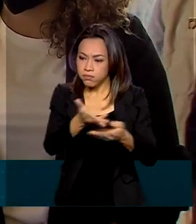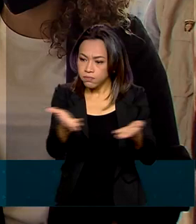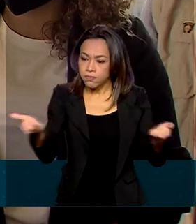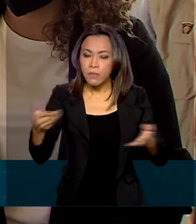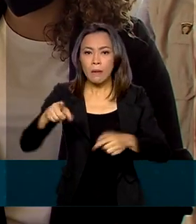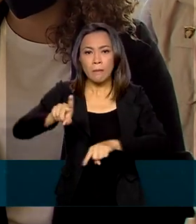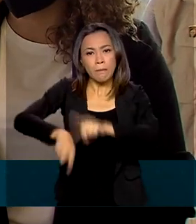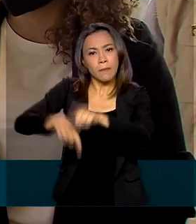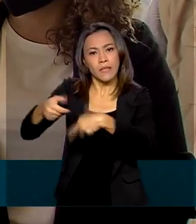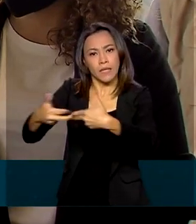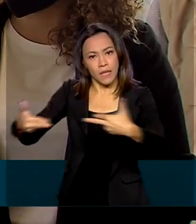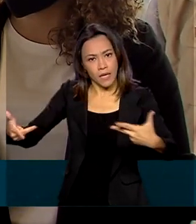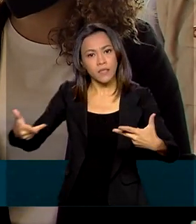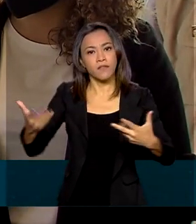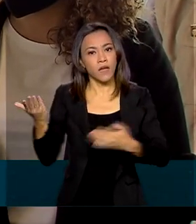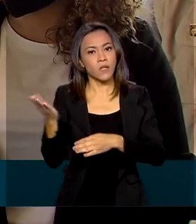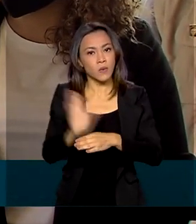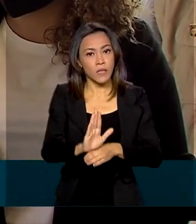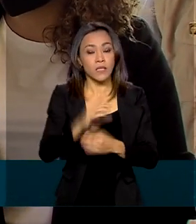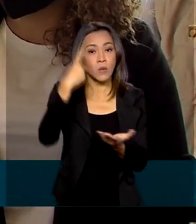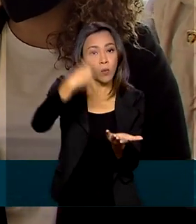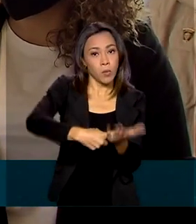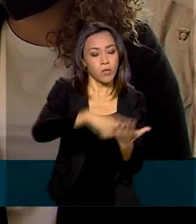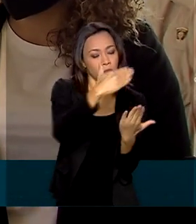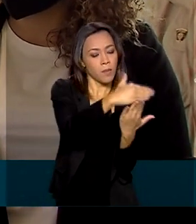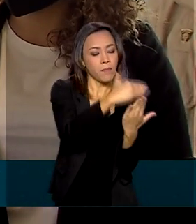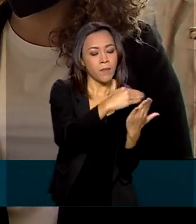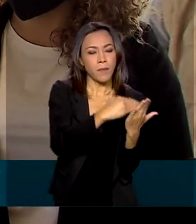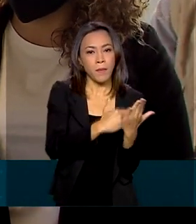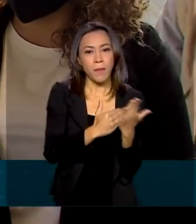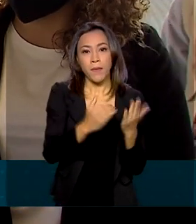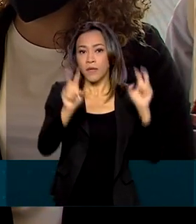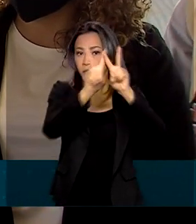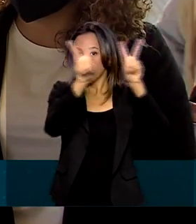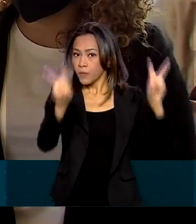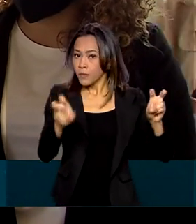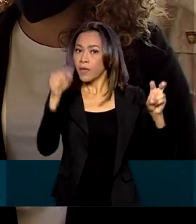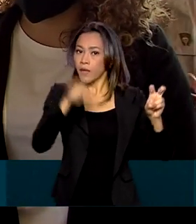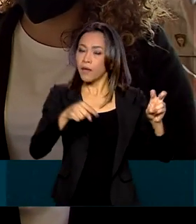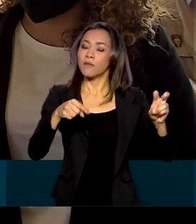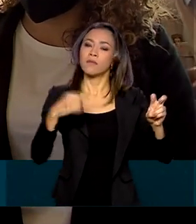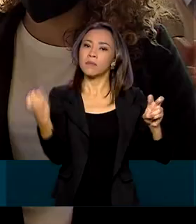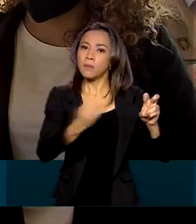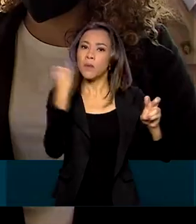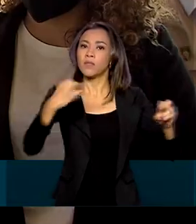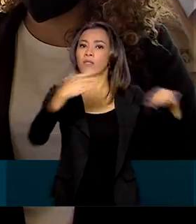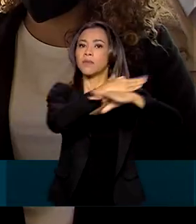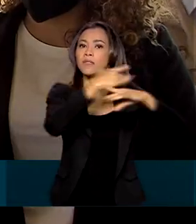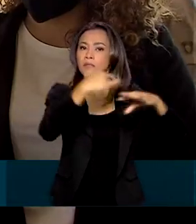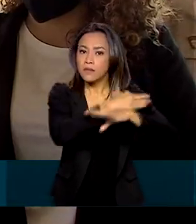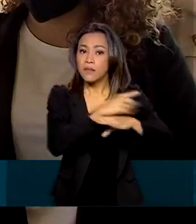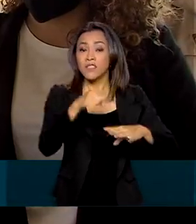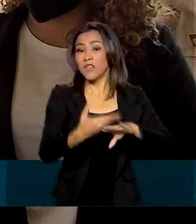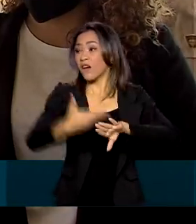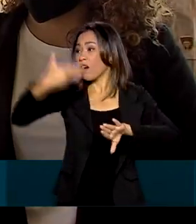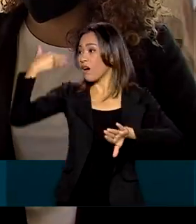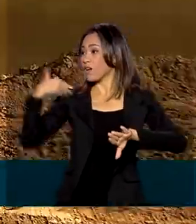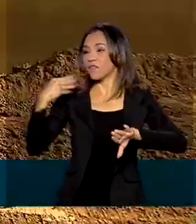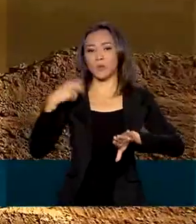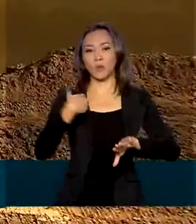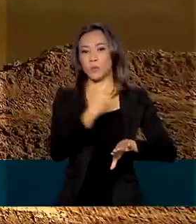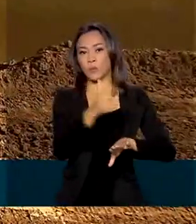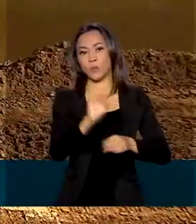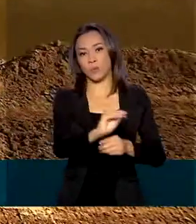equipamentos que vão ajudar nessa agenda ambiental urbana, que é o tema super importante que o Brasil, nas últimas décadas, não cuidou da forma que